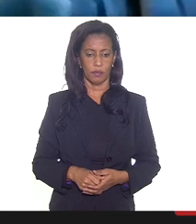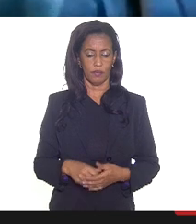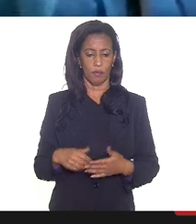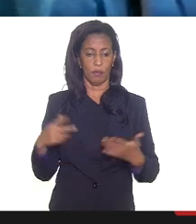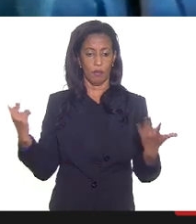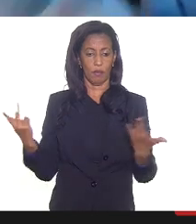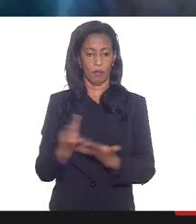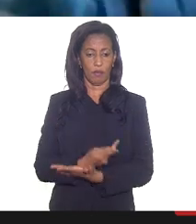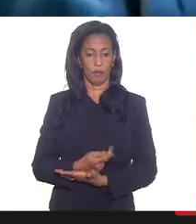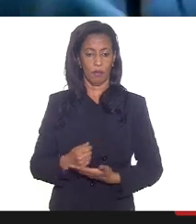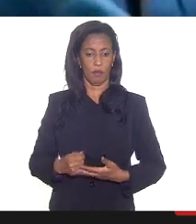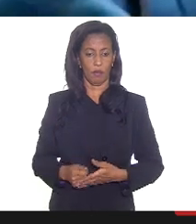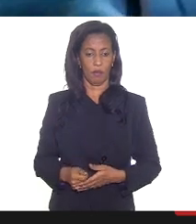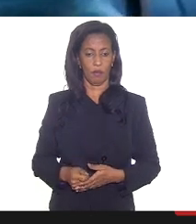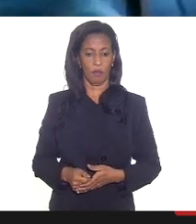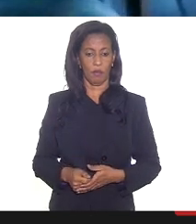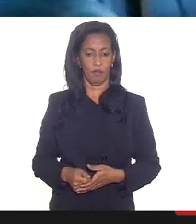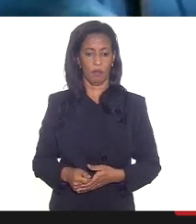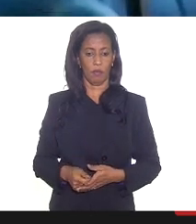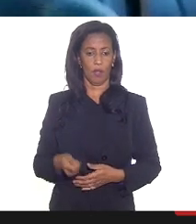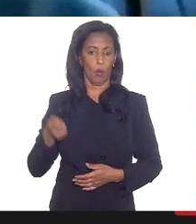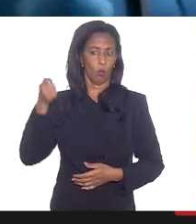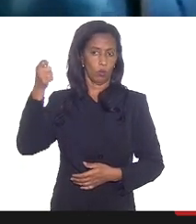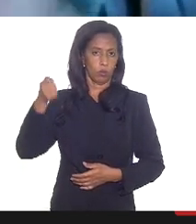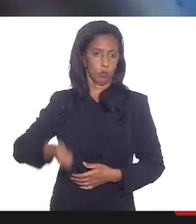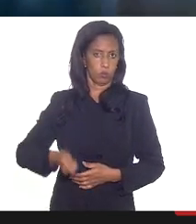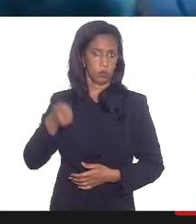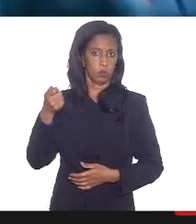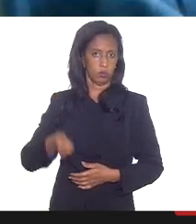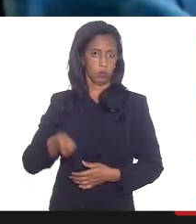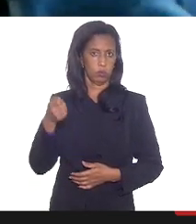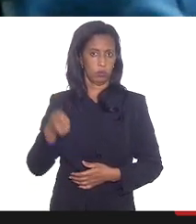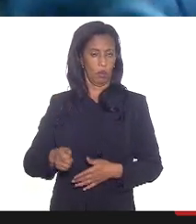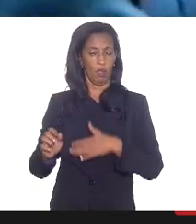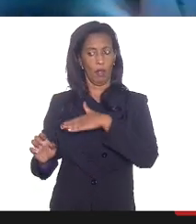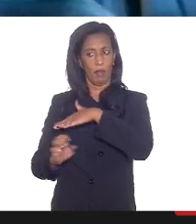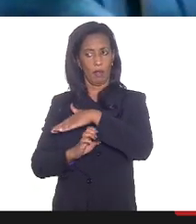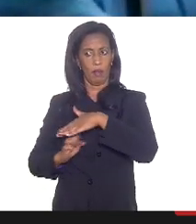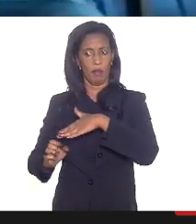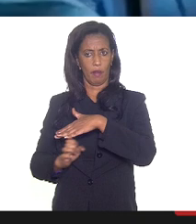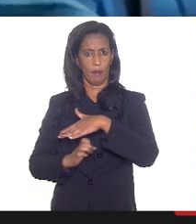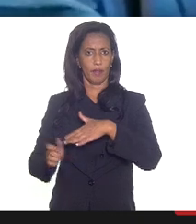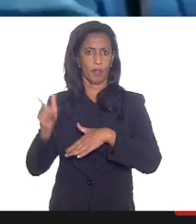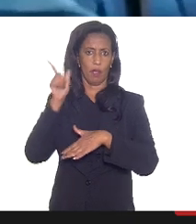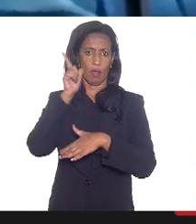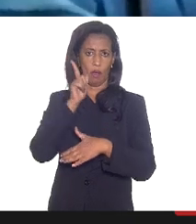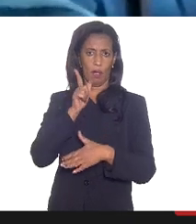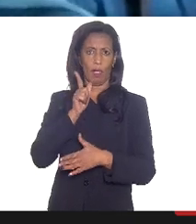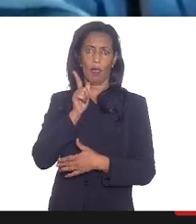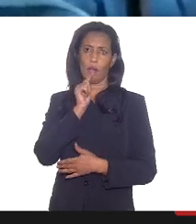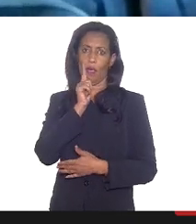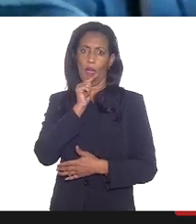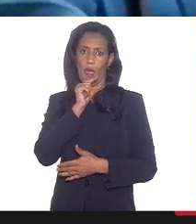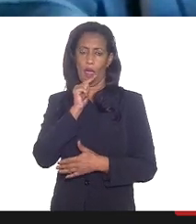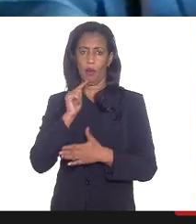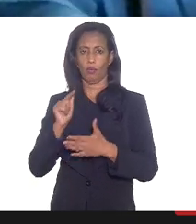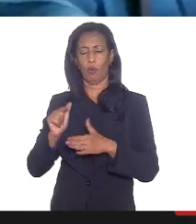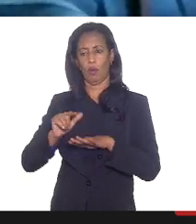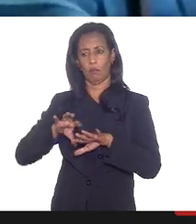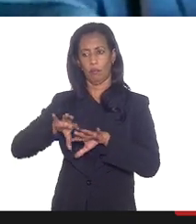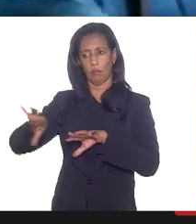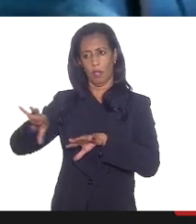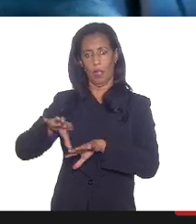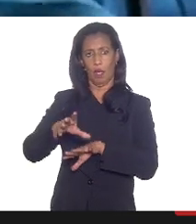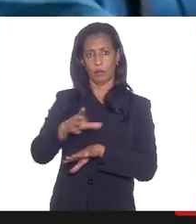houve um leilão, empresas ganharam fatias da SEDAI importantes e se